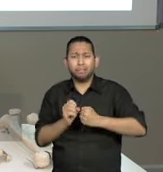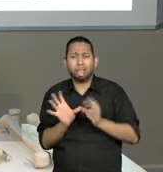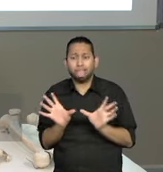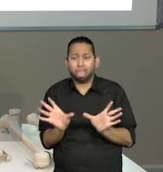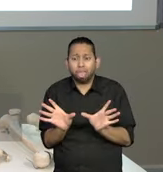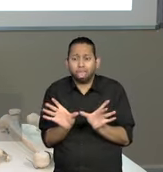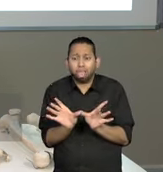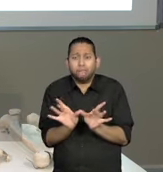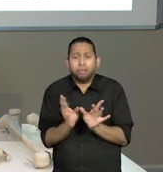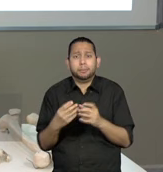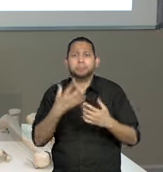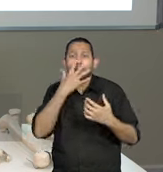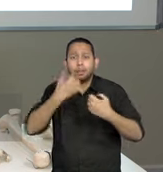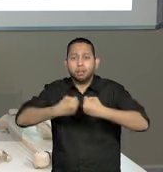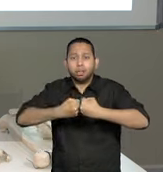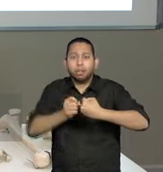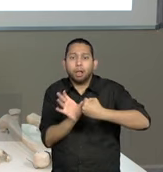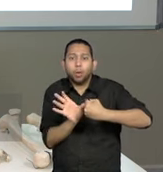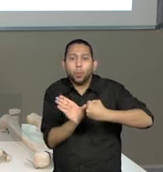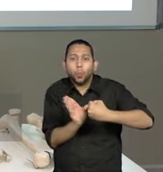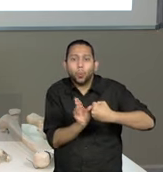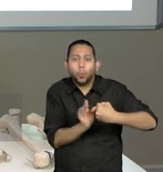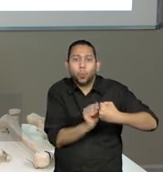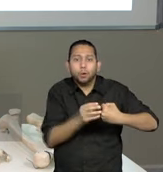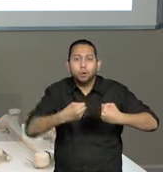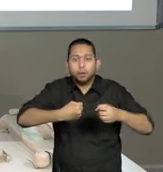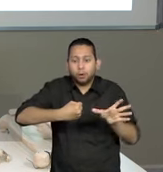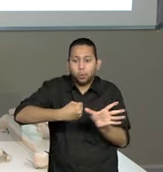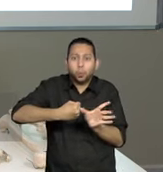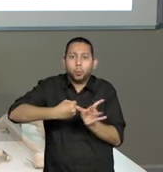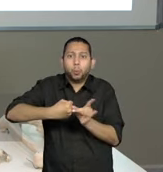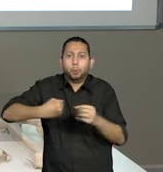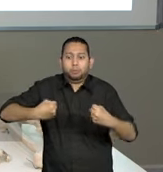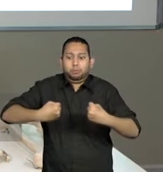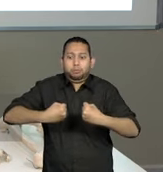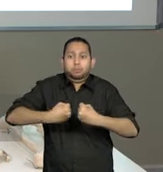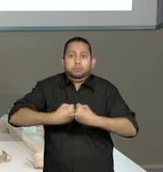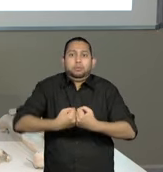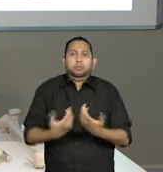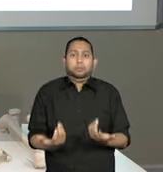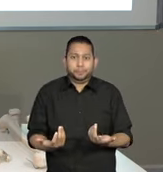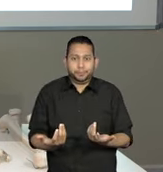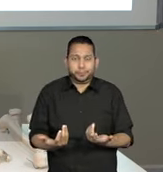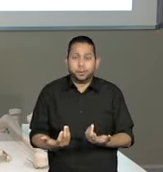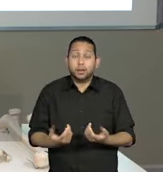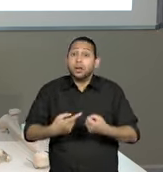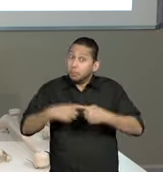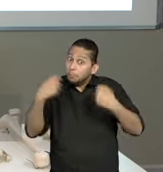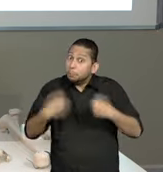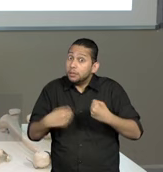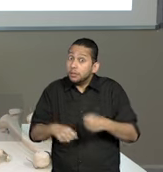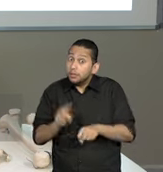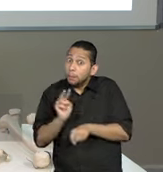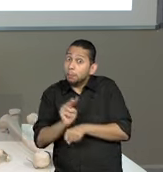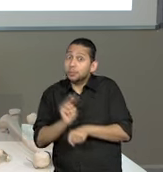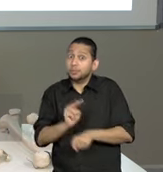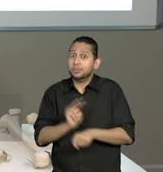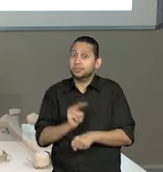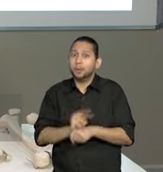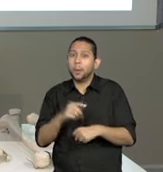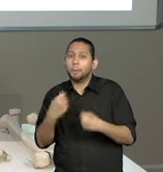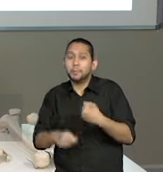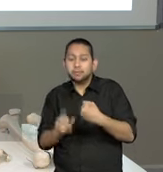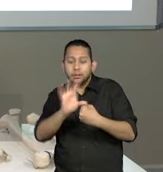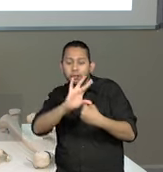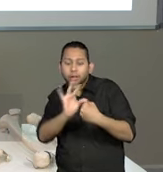os ossos. Os ossos, eles precisam ter alguma proteção nas regiões em que eles